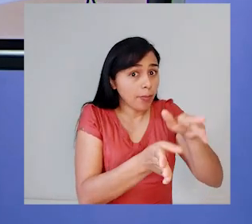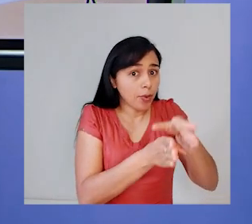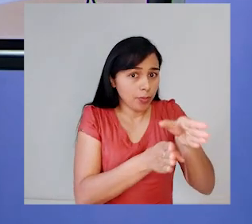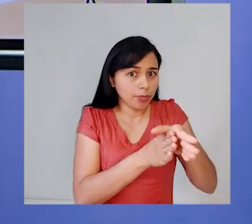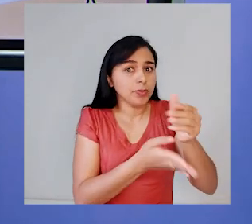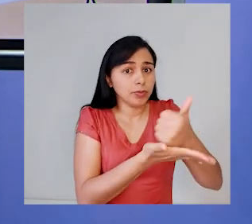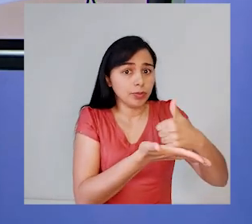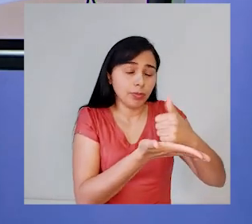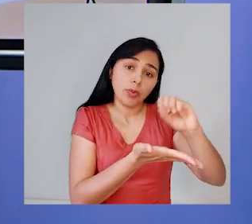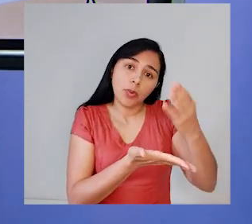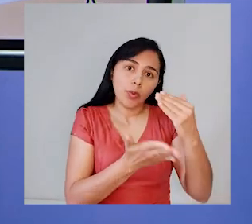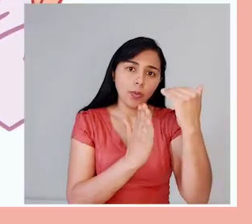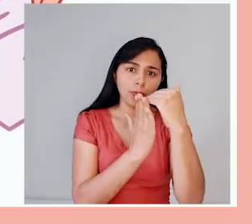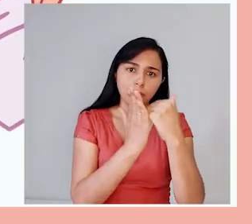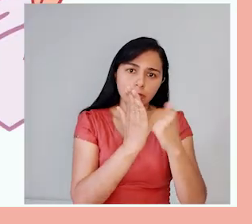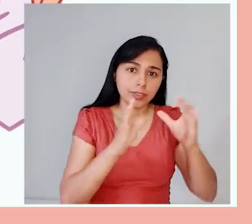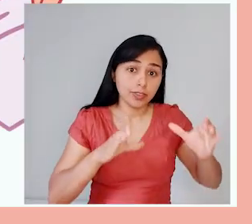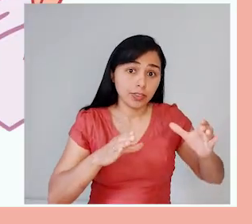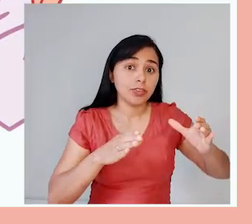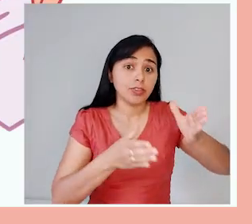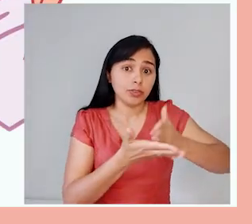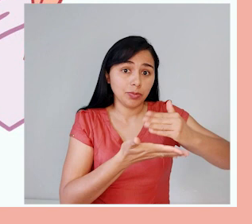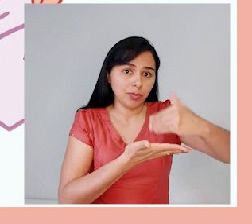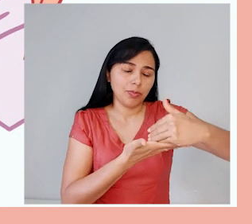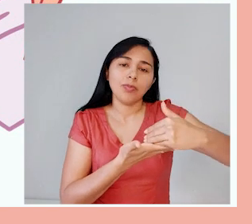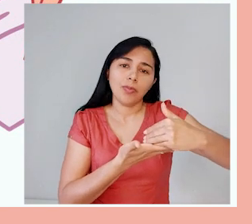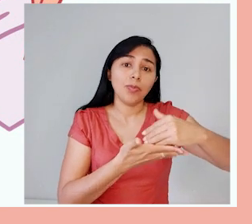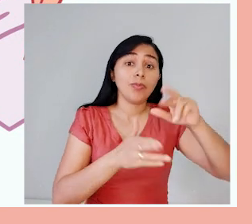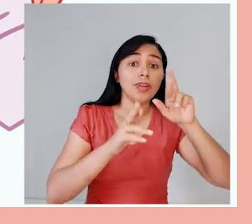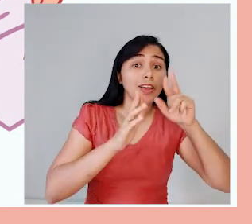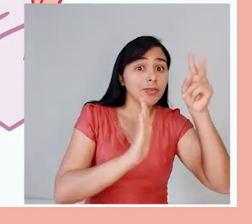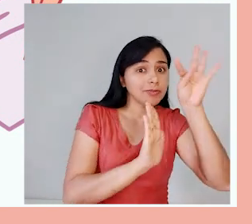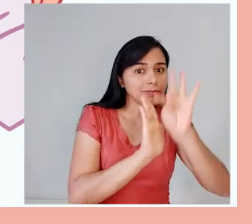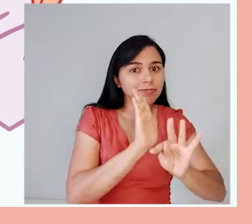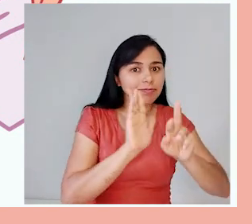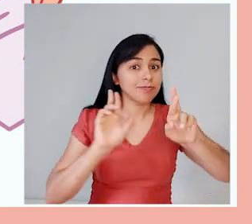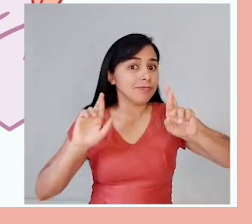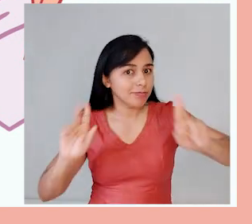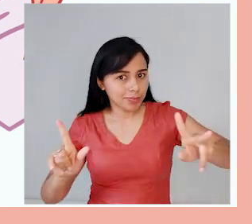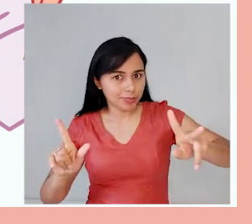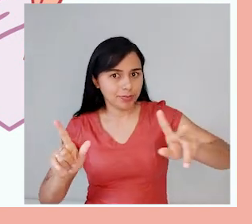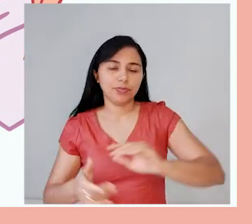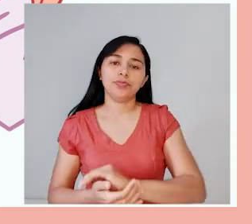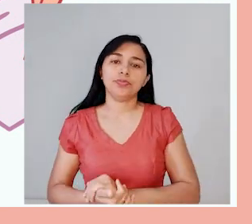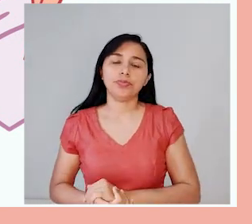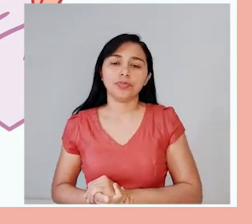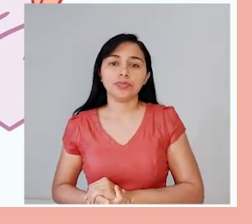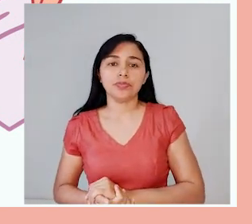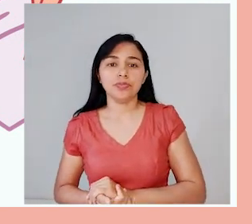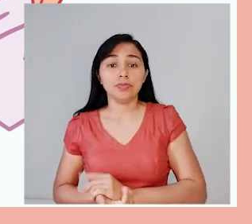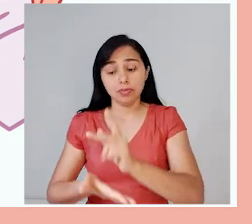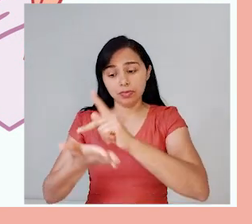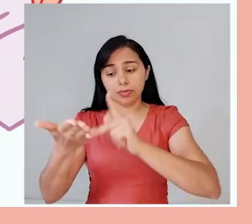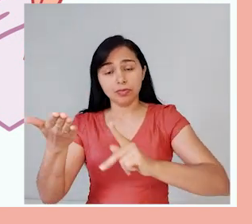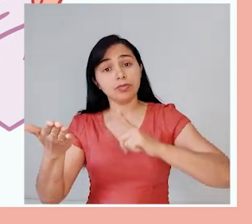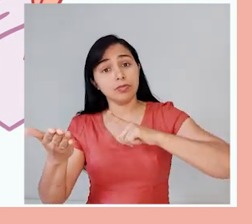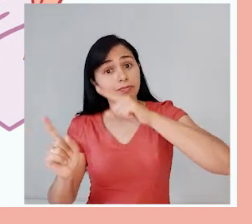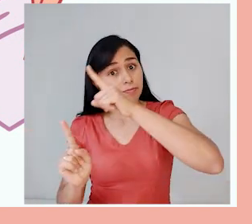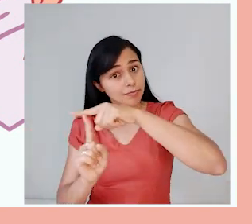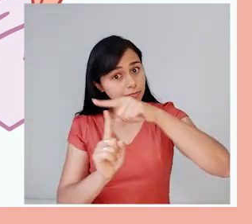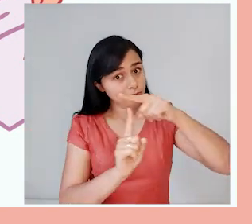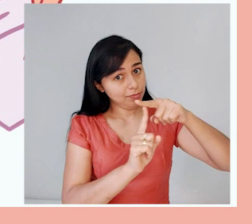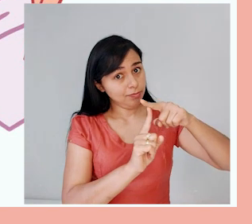de bolo. Quanto aos tipos, os poemas podem ser classificados, eles